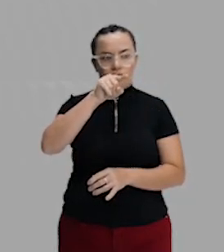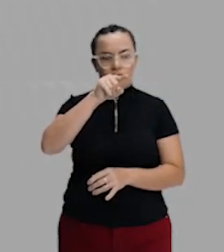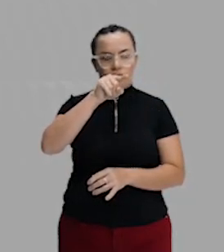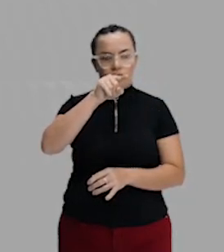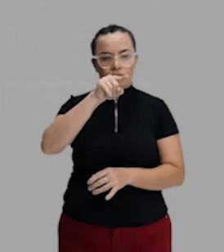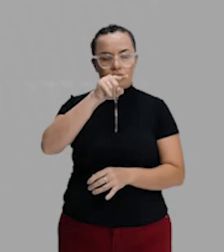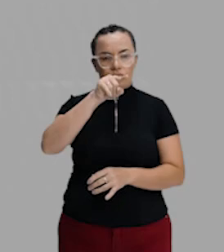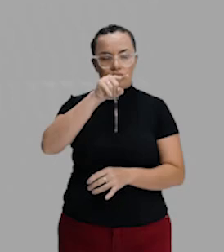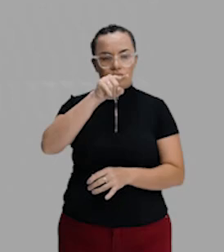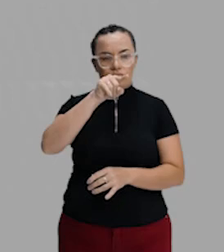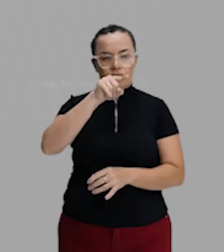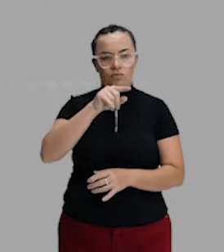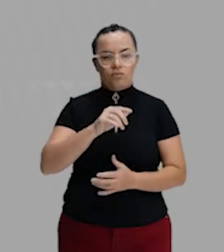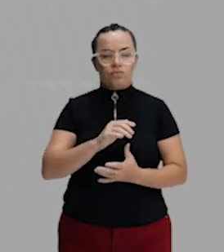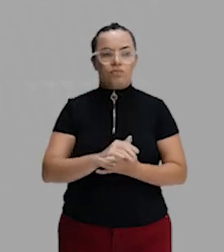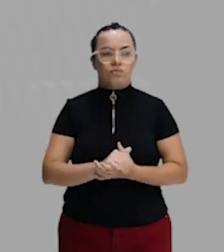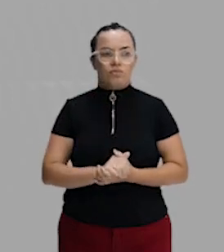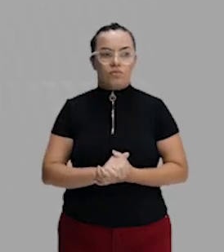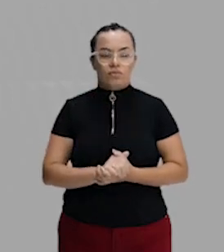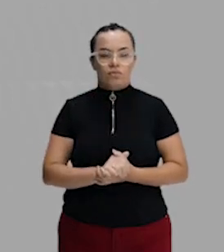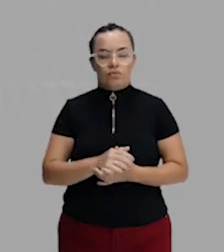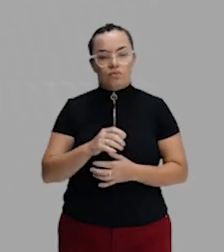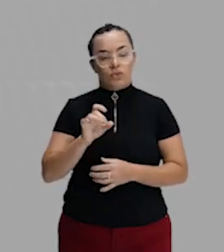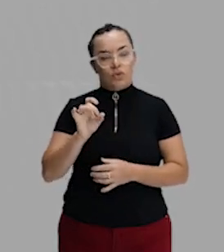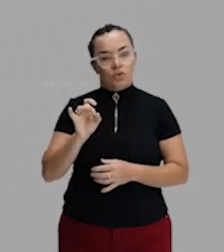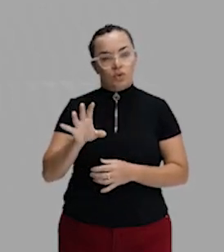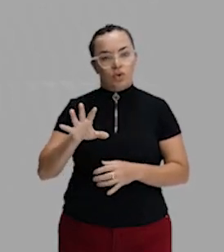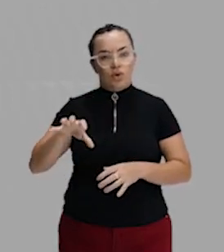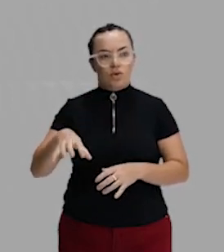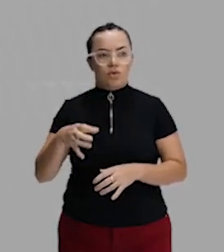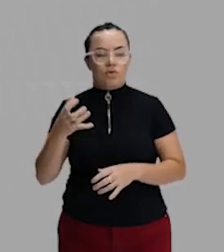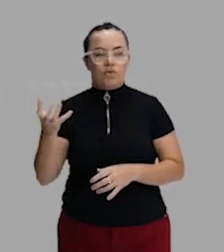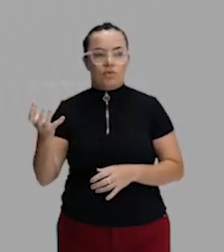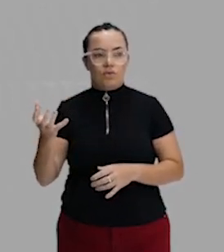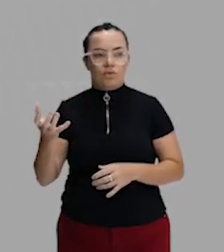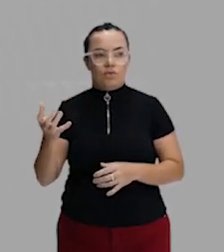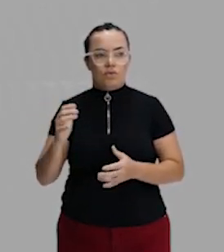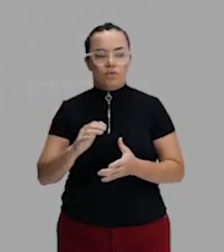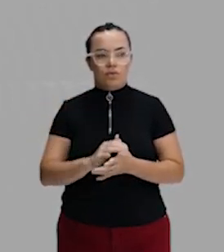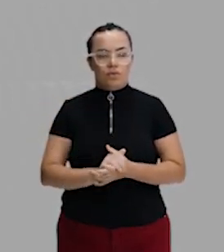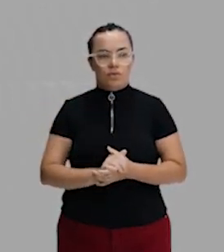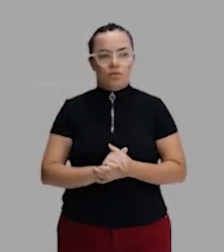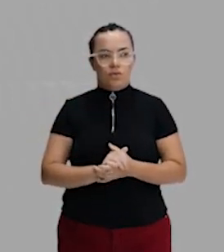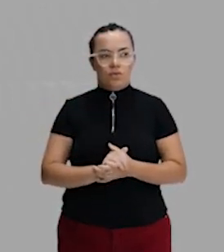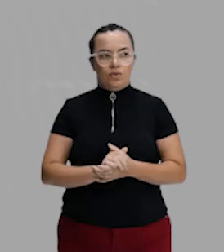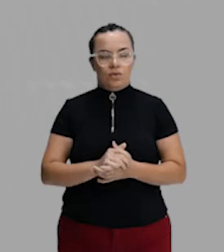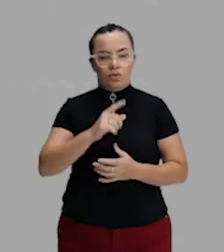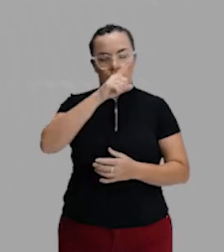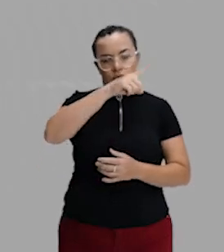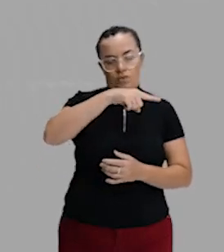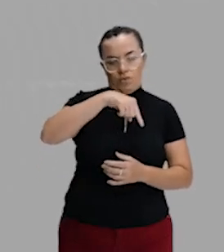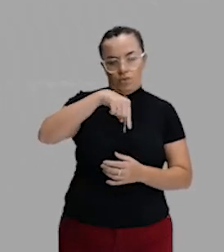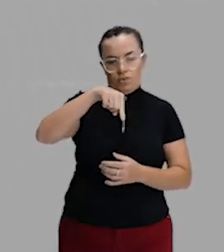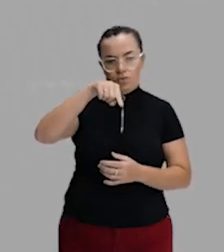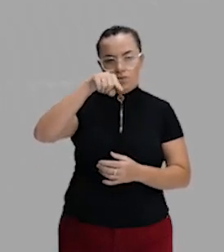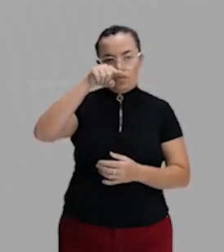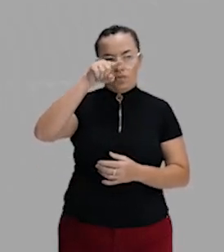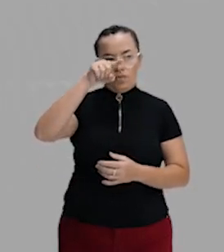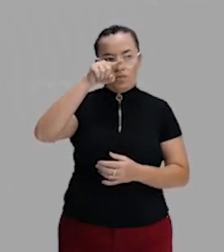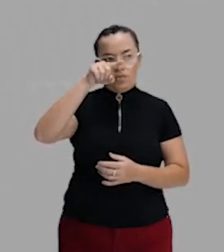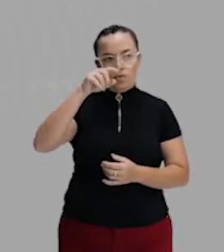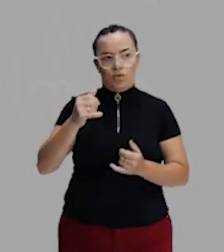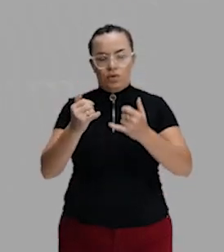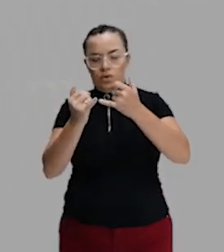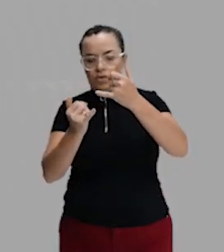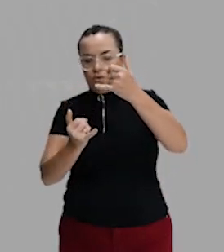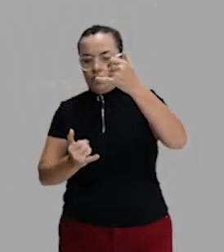Para cima. Tá? Só que o que acontece? Eixo de simetria paralelo ao eixo